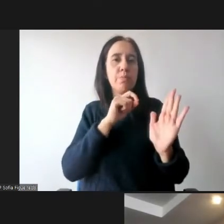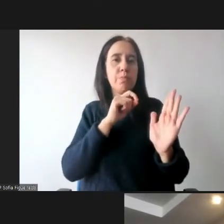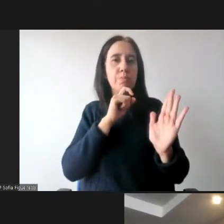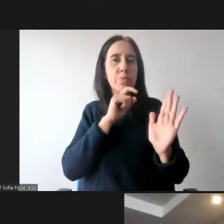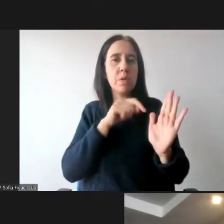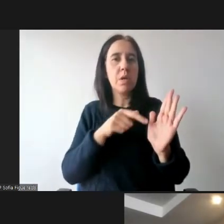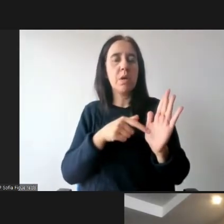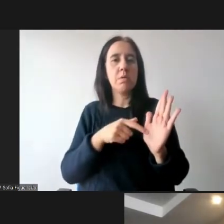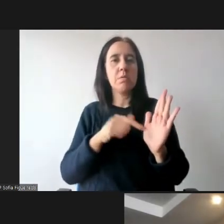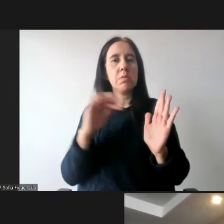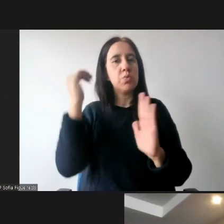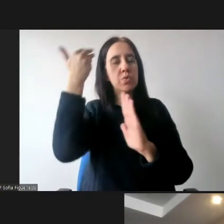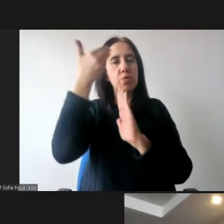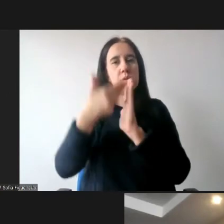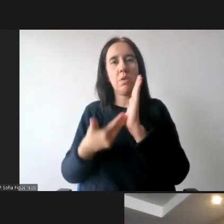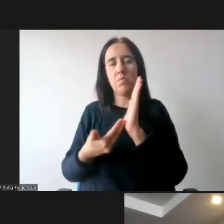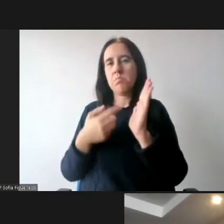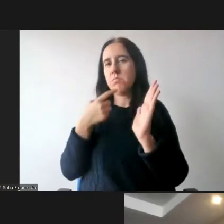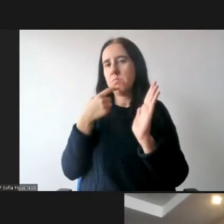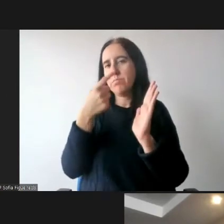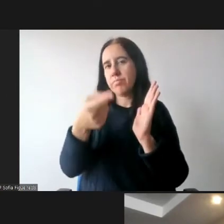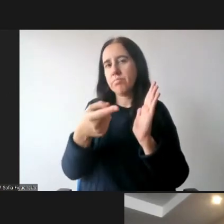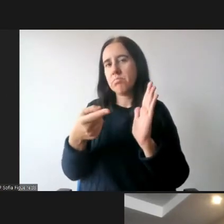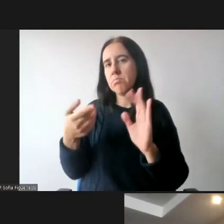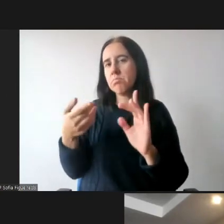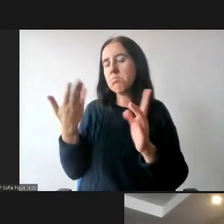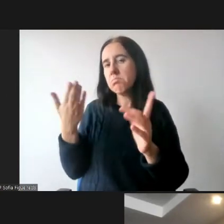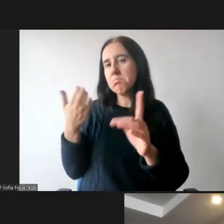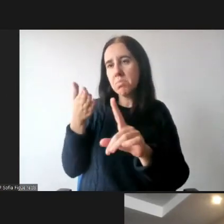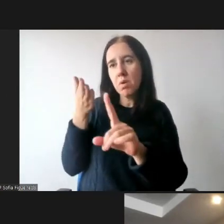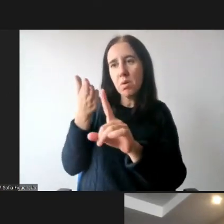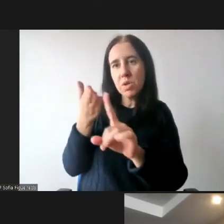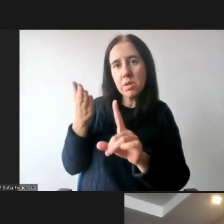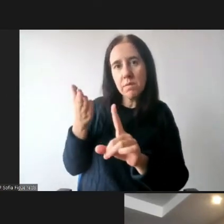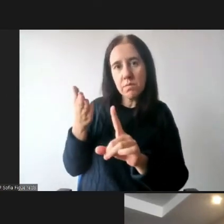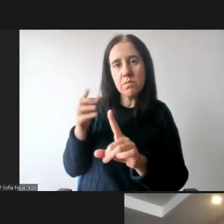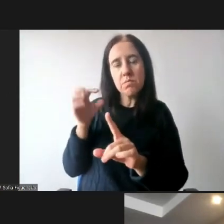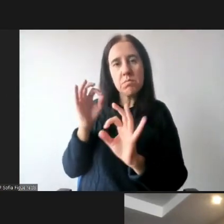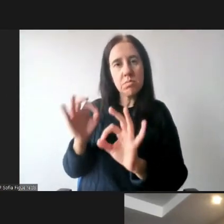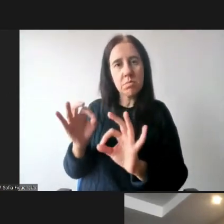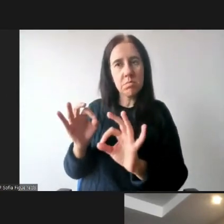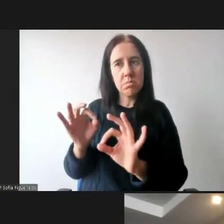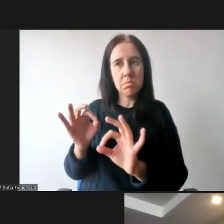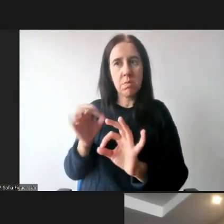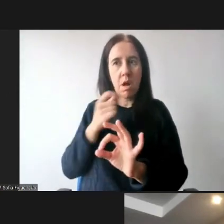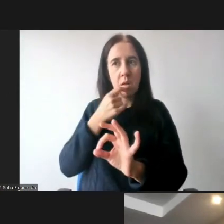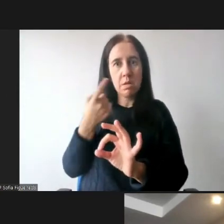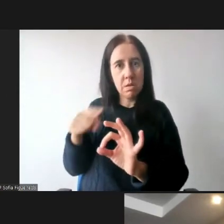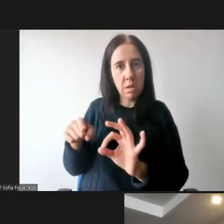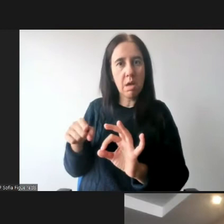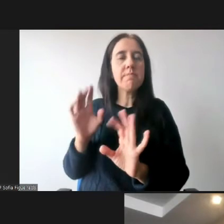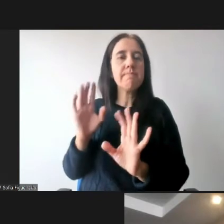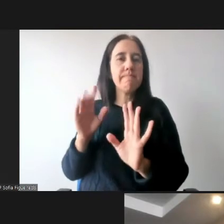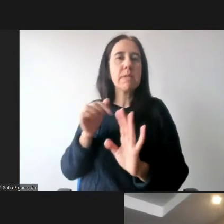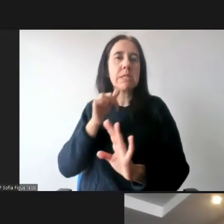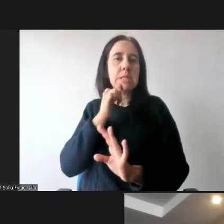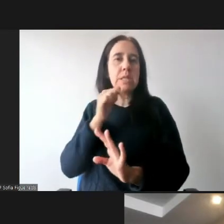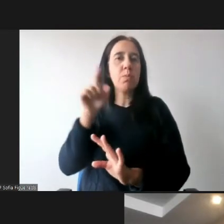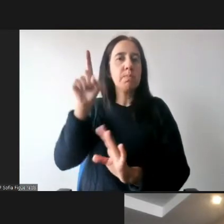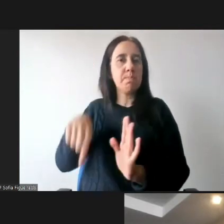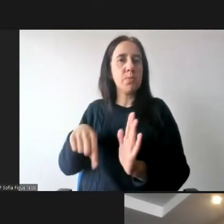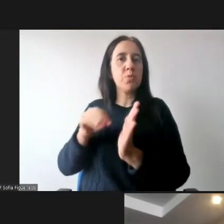da Constituição, uma dimensão objetiva, valendo para todas as decisões administrativas,